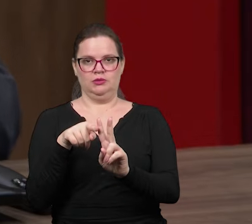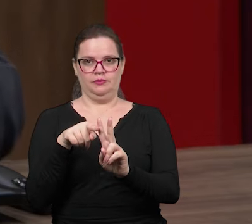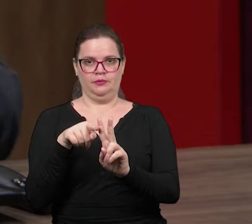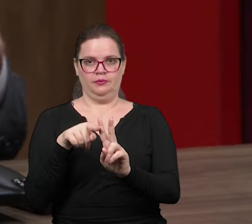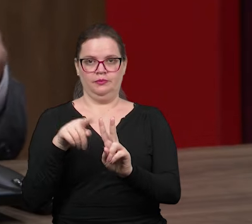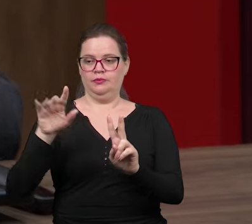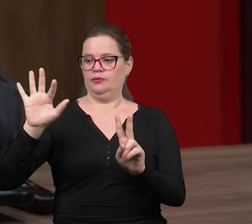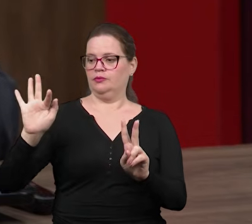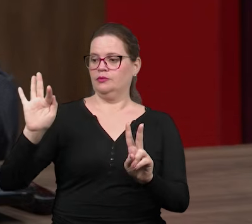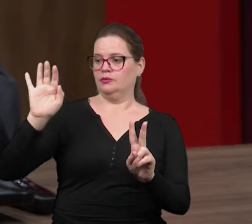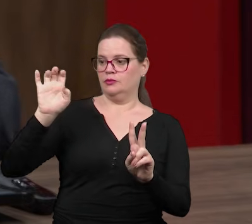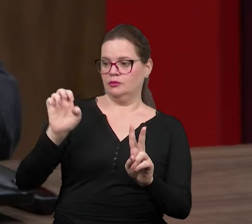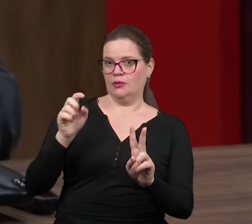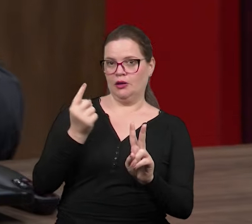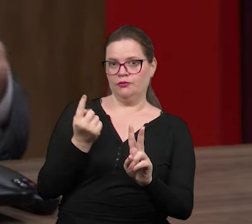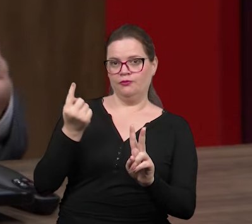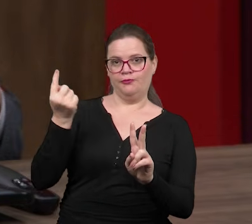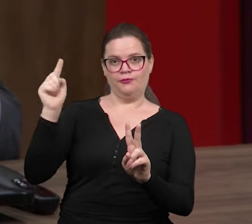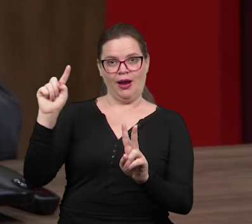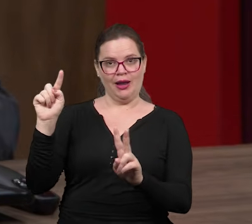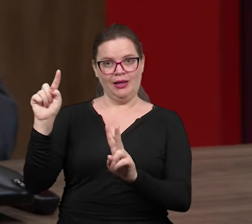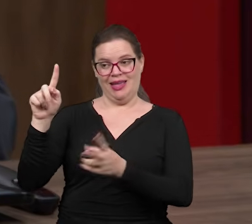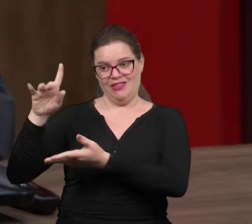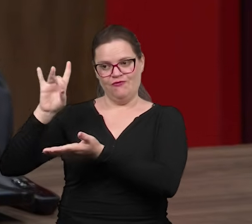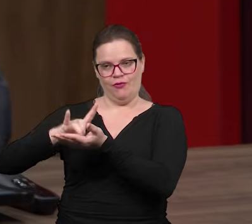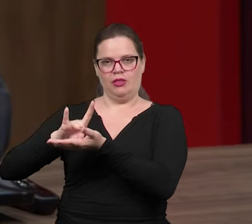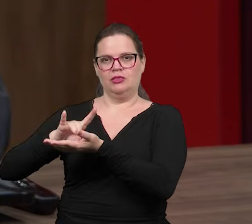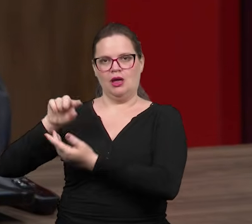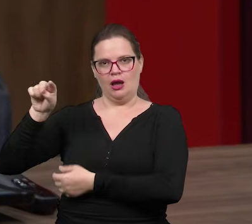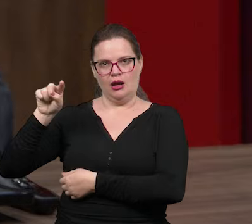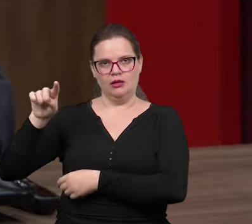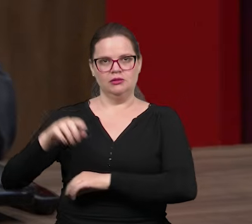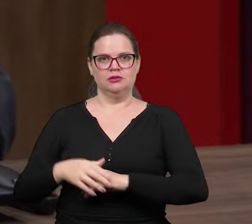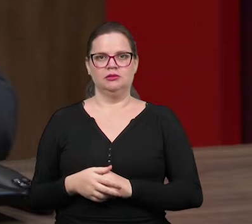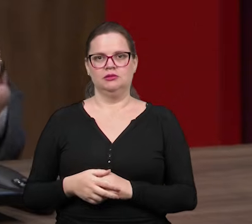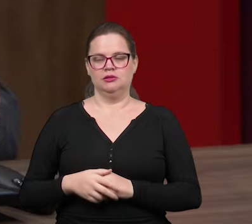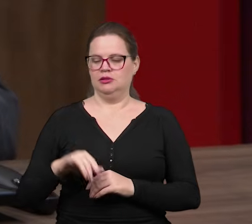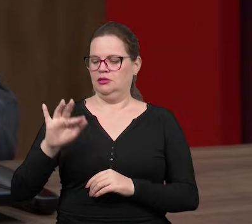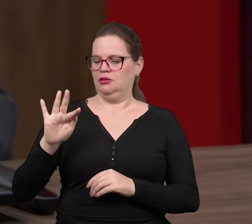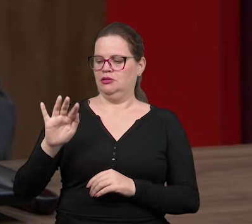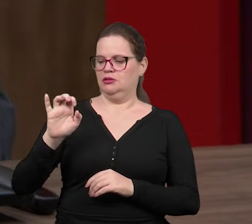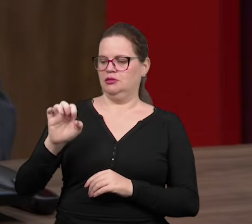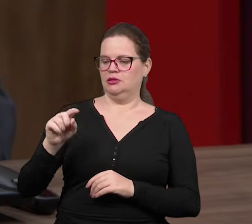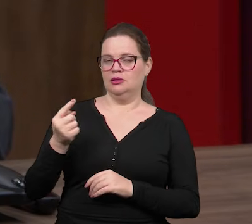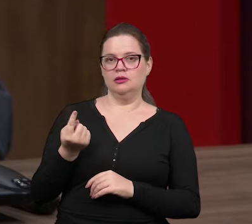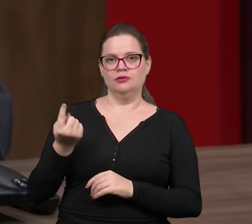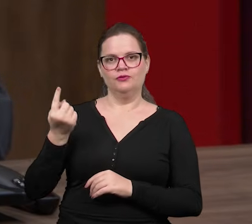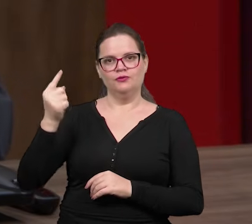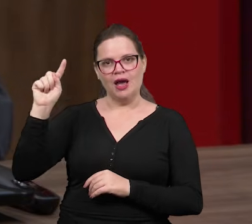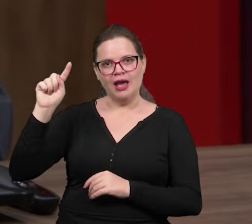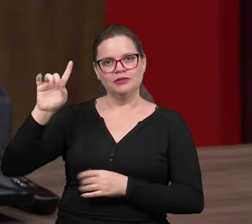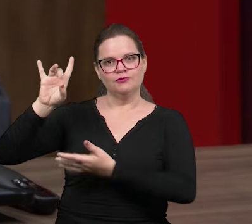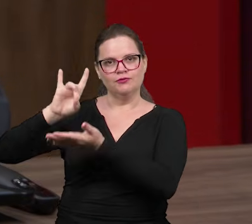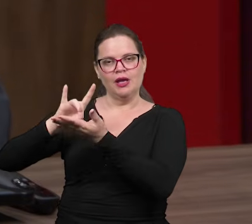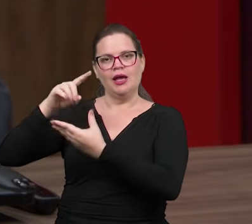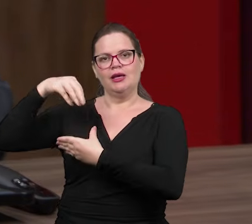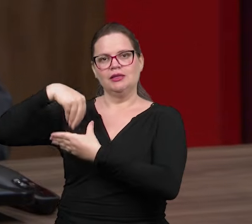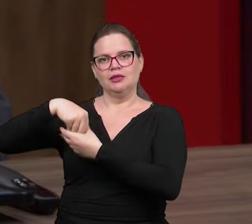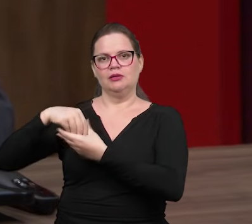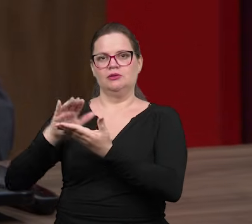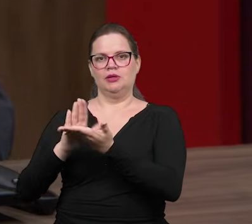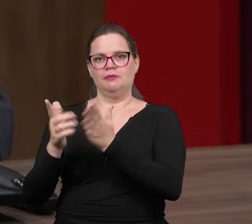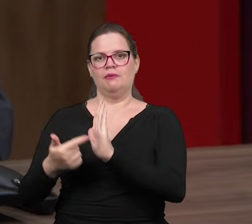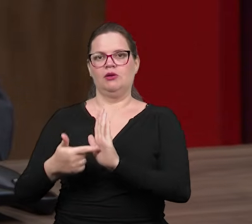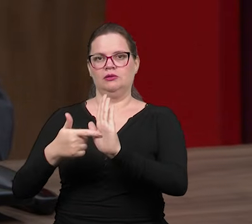essa denominação, né, essa nomenclatura didática de chamar fé verdadeira, aquela fé bíblica que está descrita